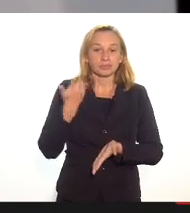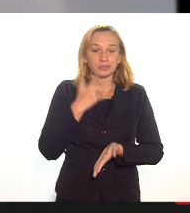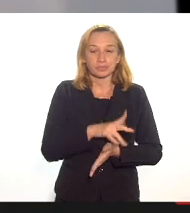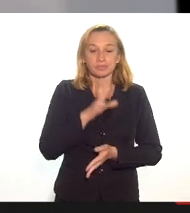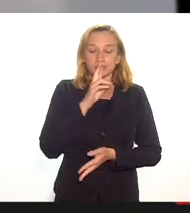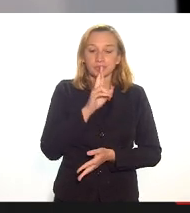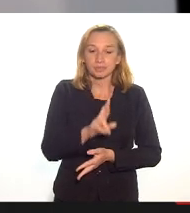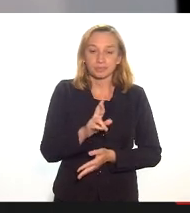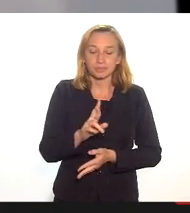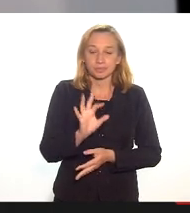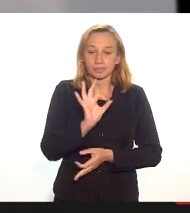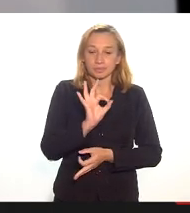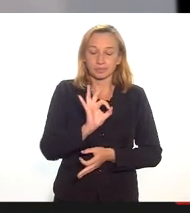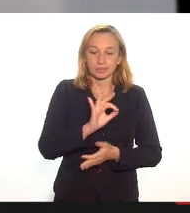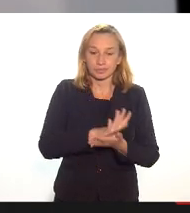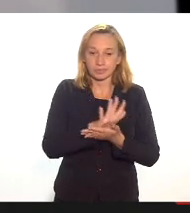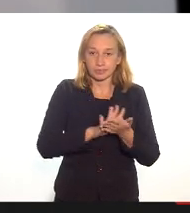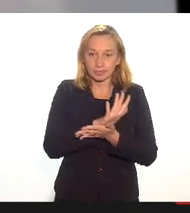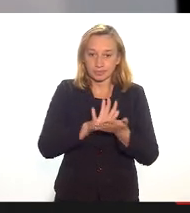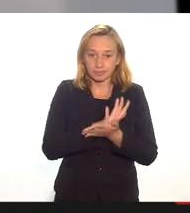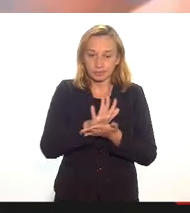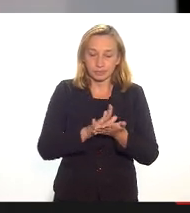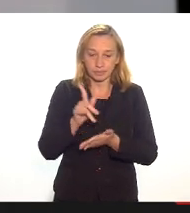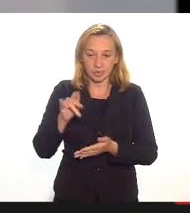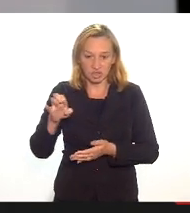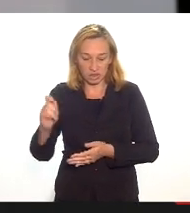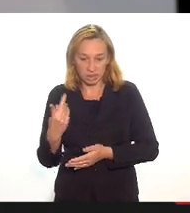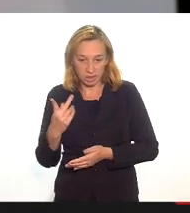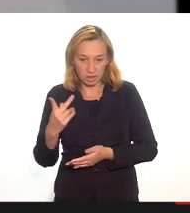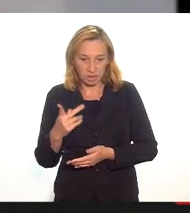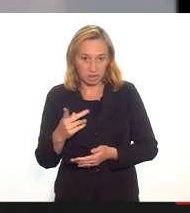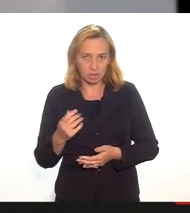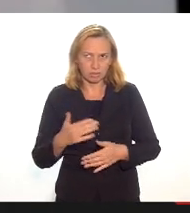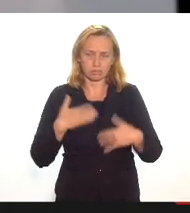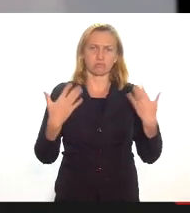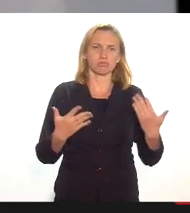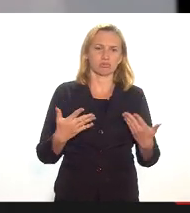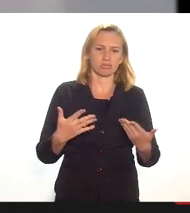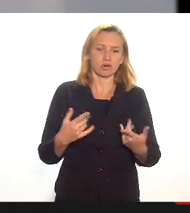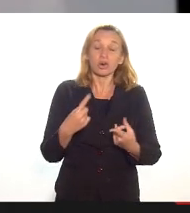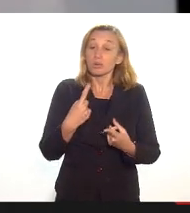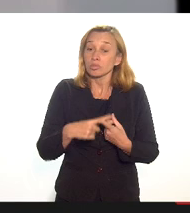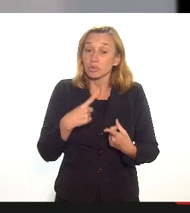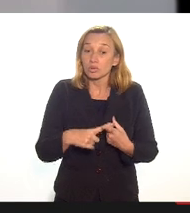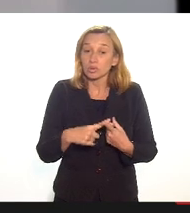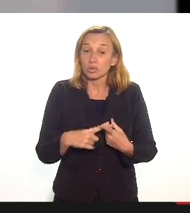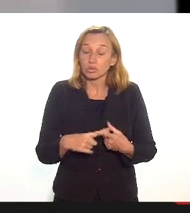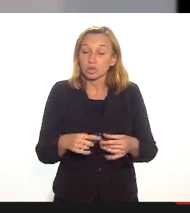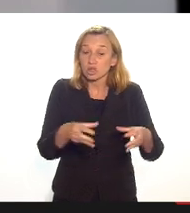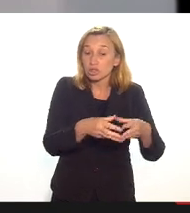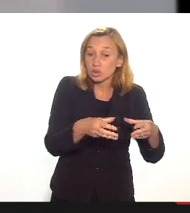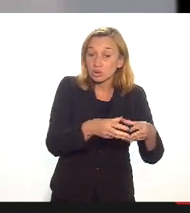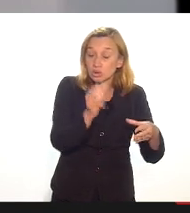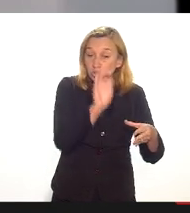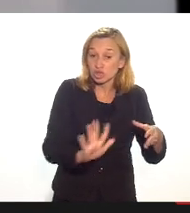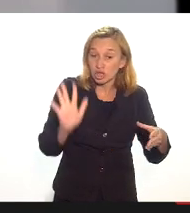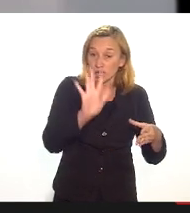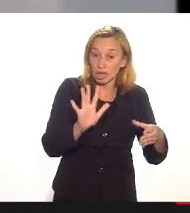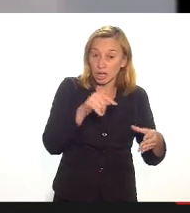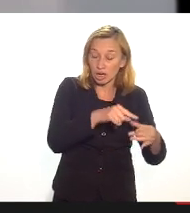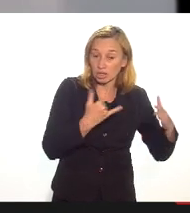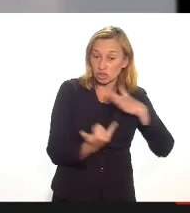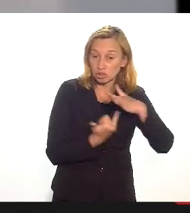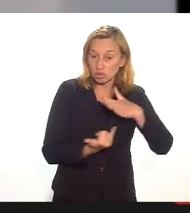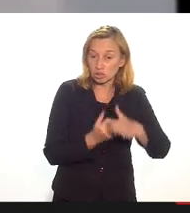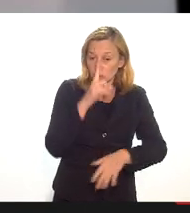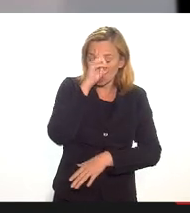resposta concreta da GGH. É algo assim impressionante, porque esse departamento geral das instituições